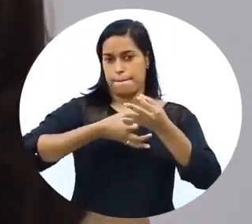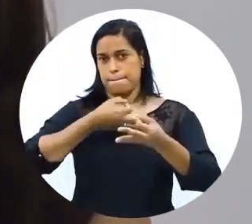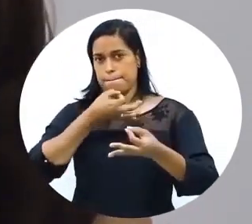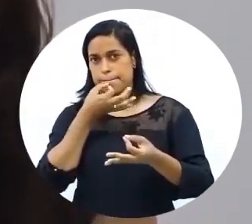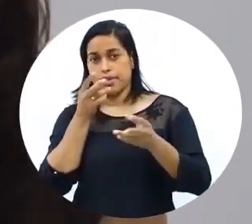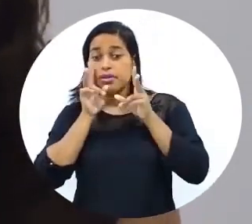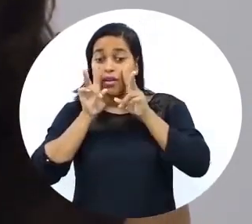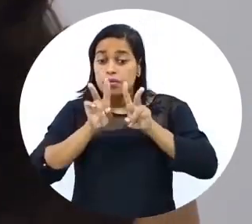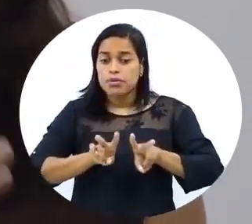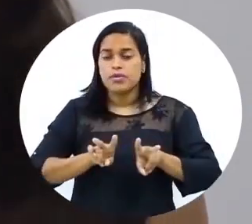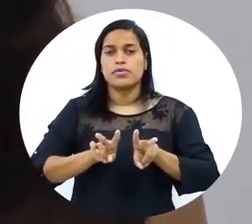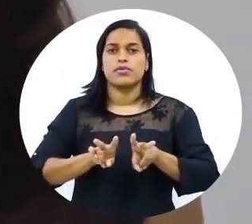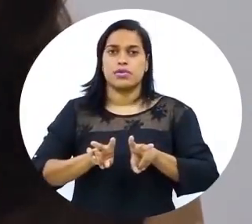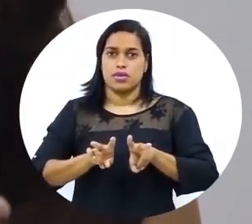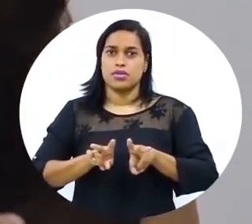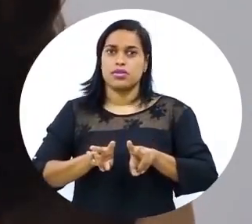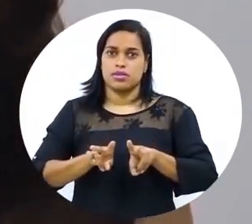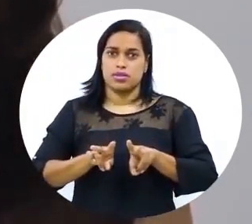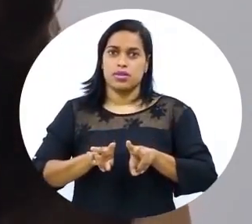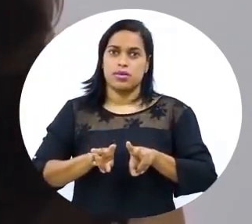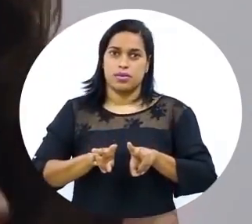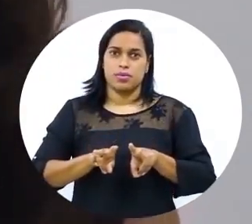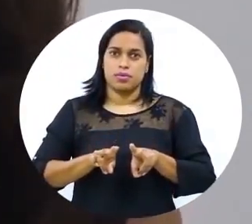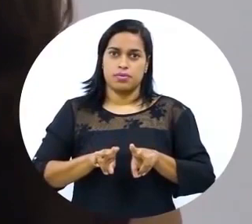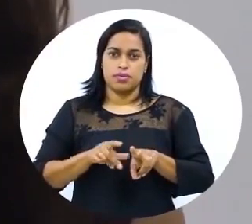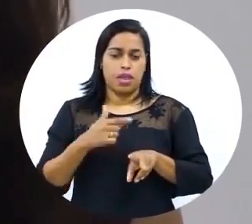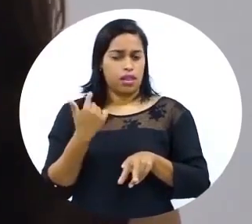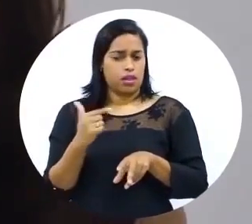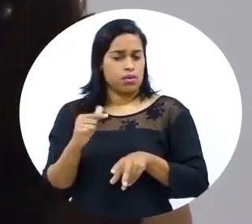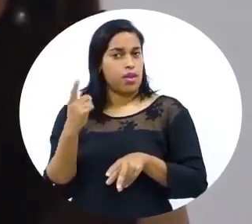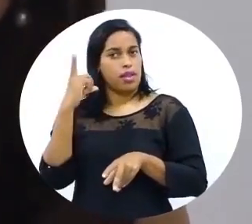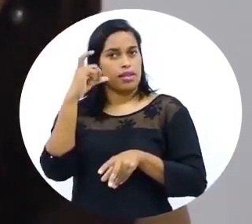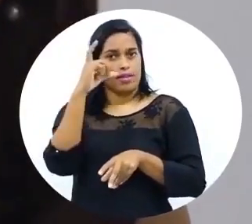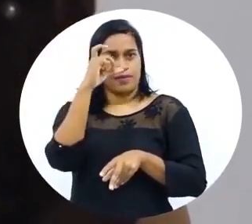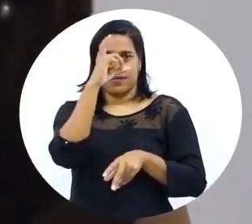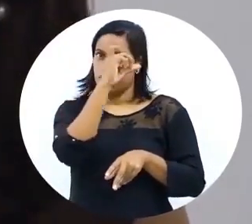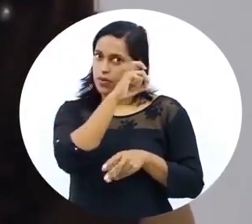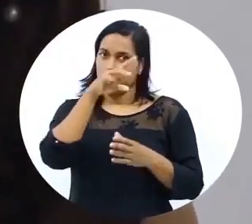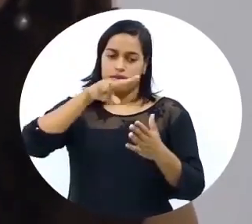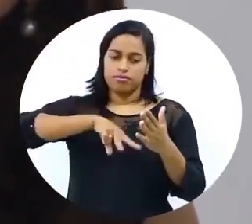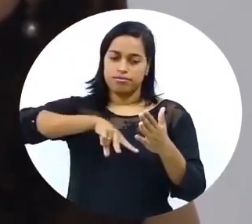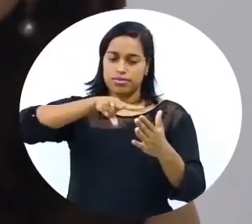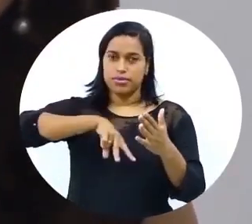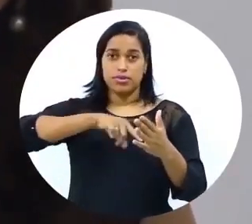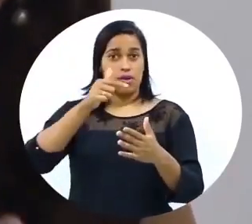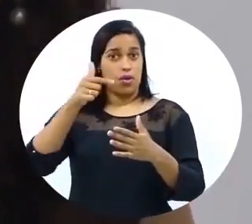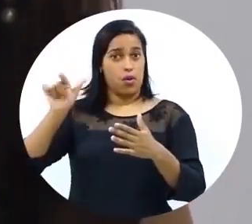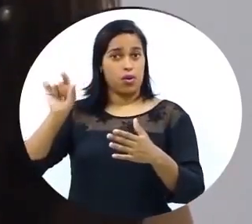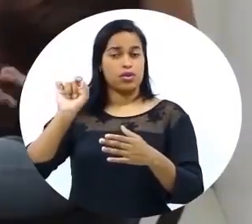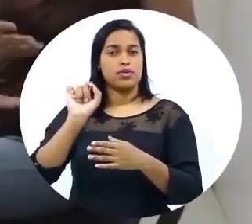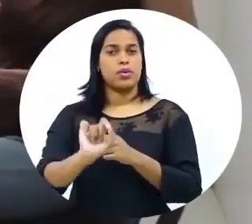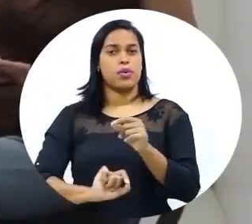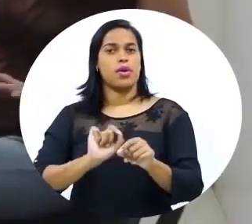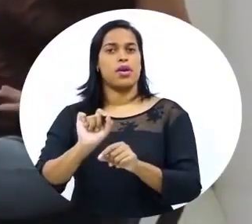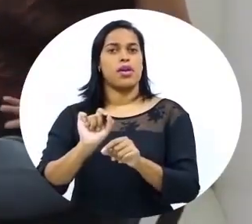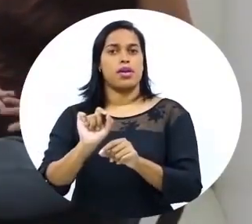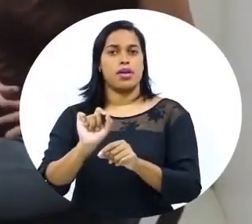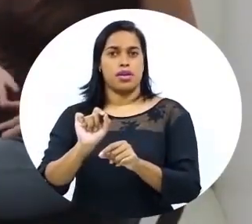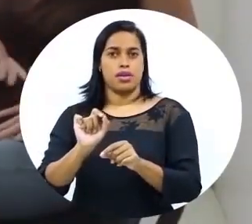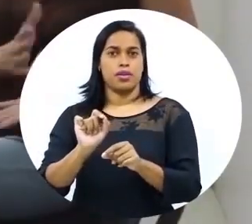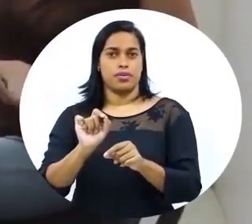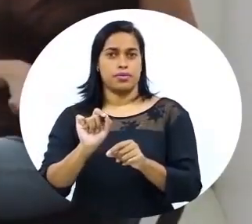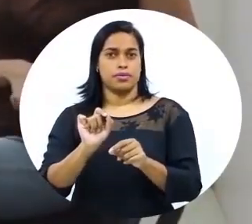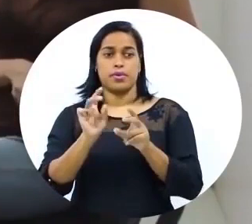uma visualização onde ele possa não ter dificuldade nessa leitura. A outra forma também, e o que hoje está bem